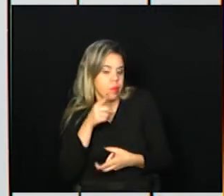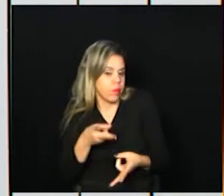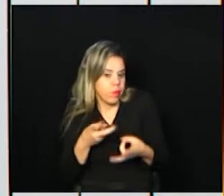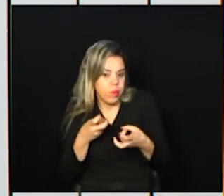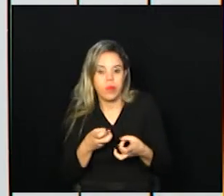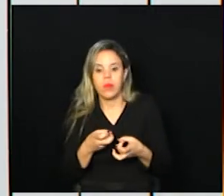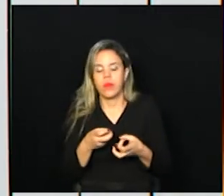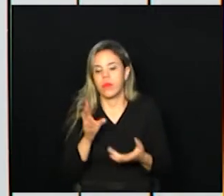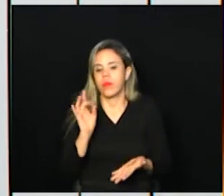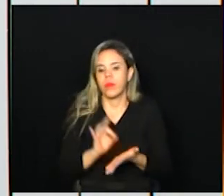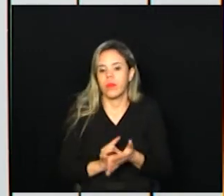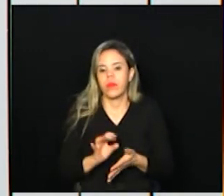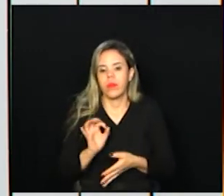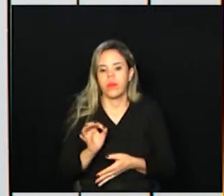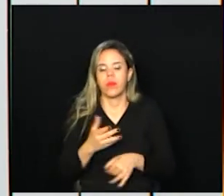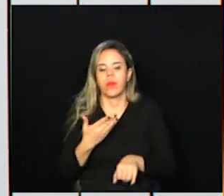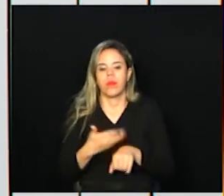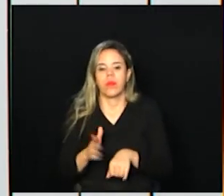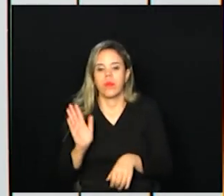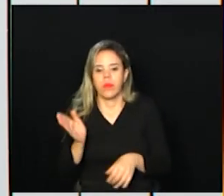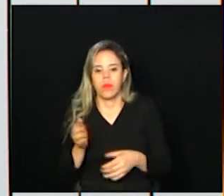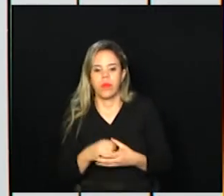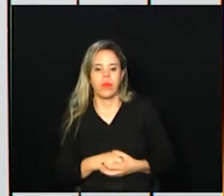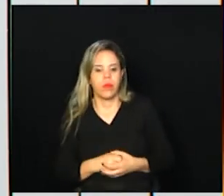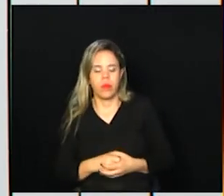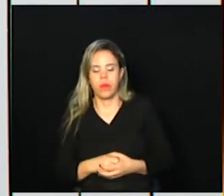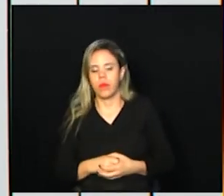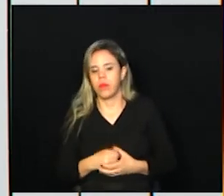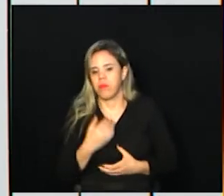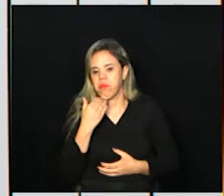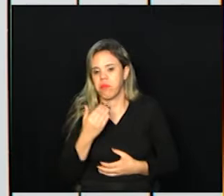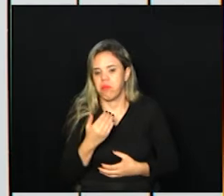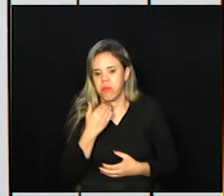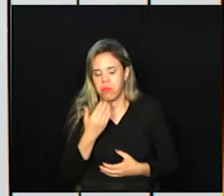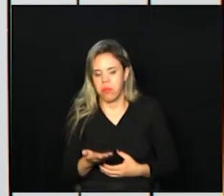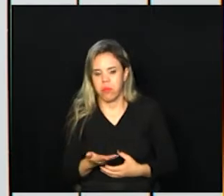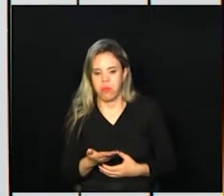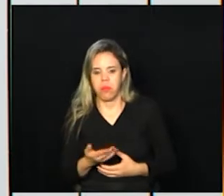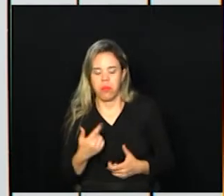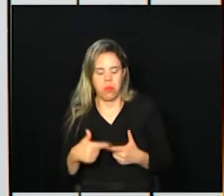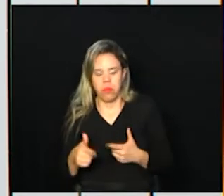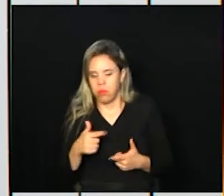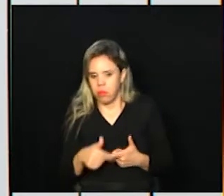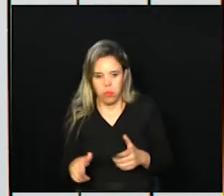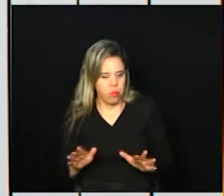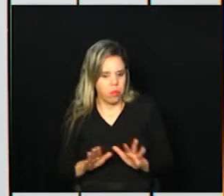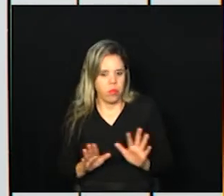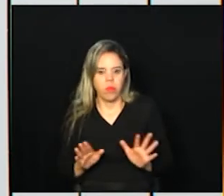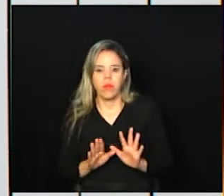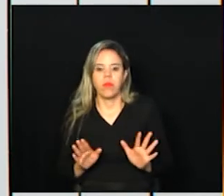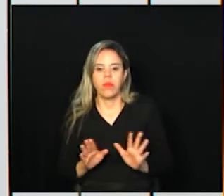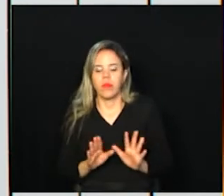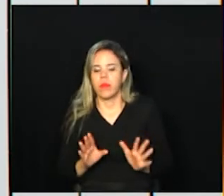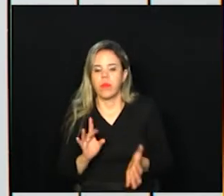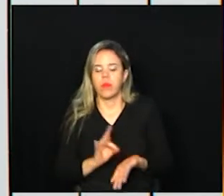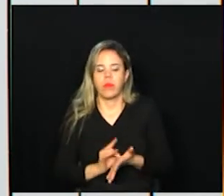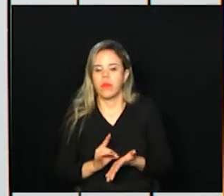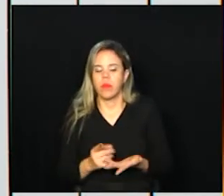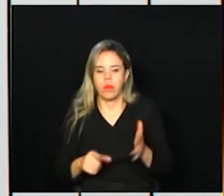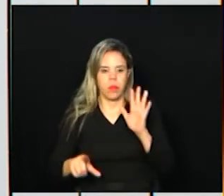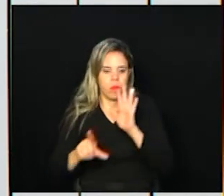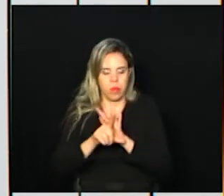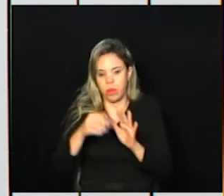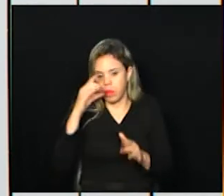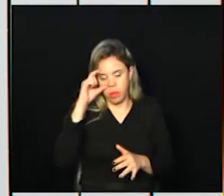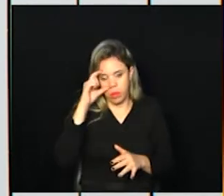uma efetividade, já que isso não vem de um problema real, como a Lei Maria da Penha que a